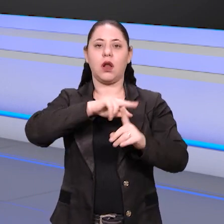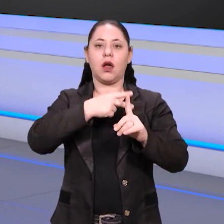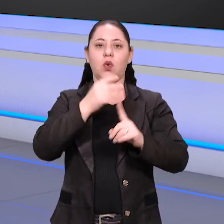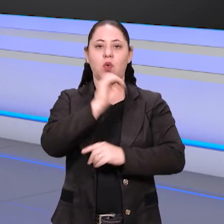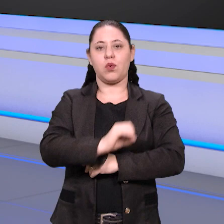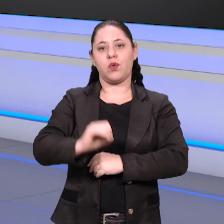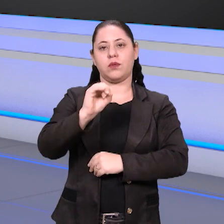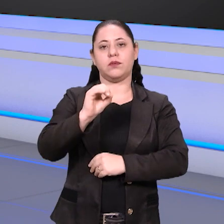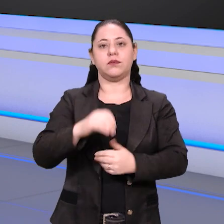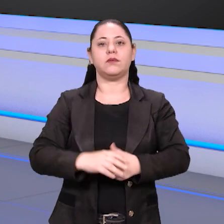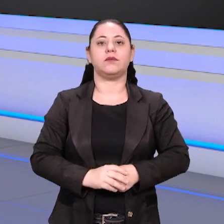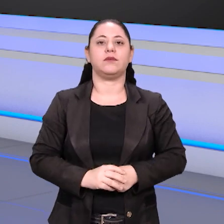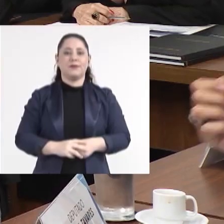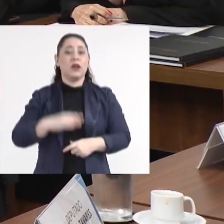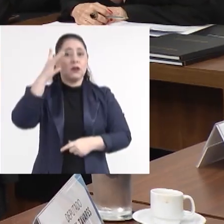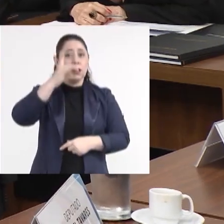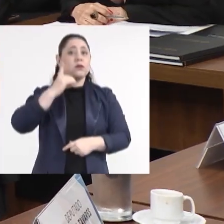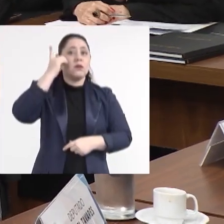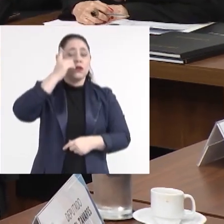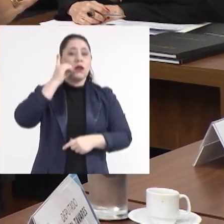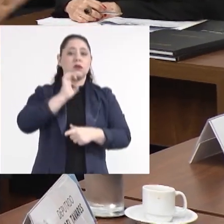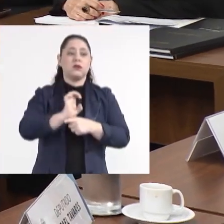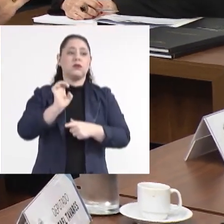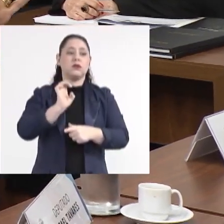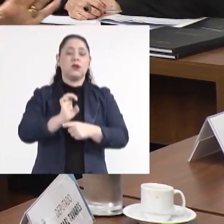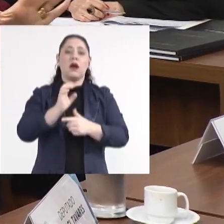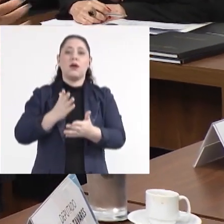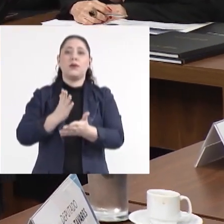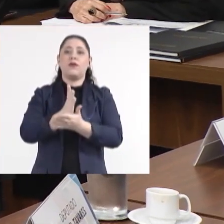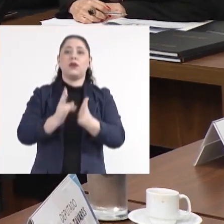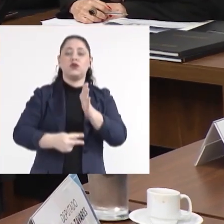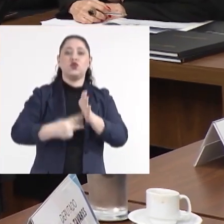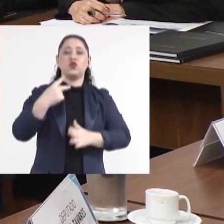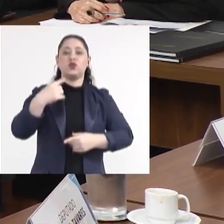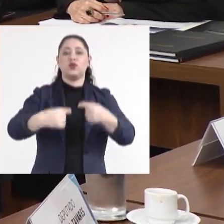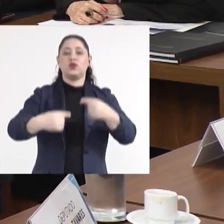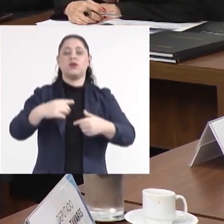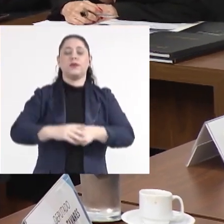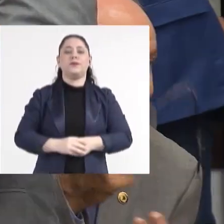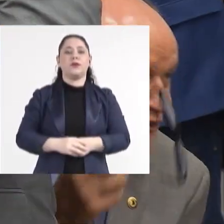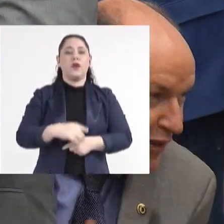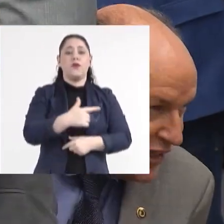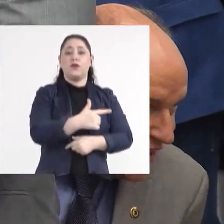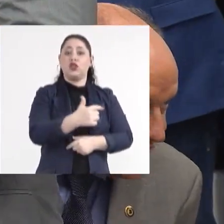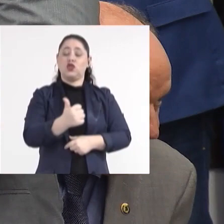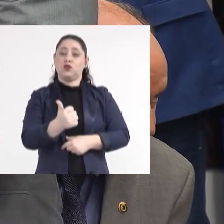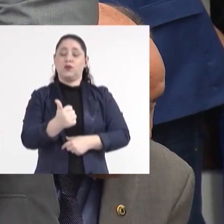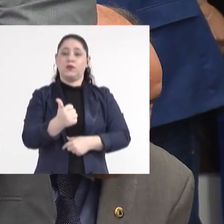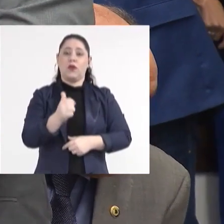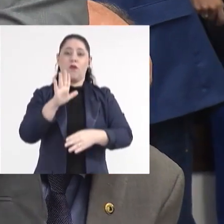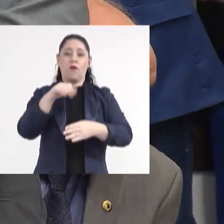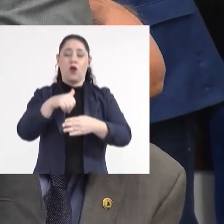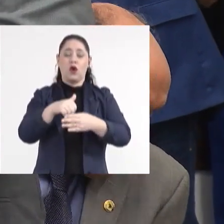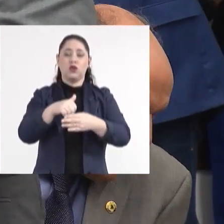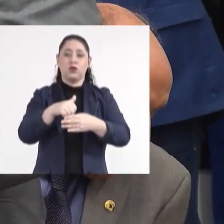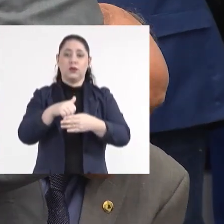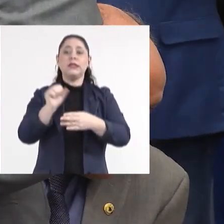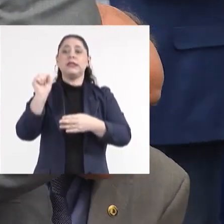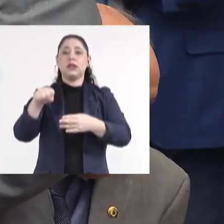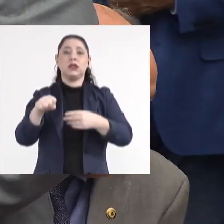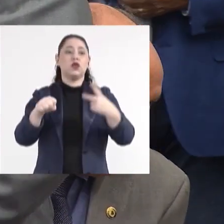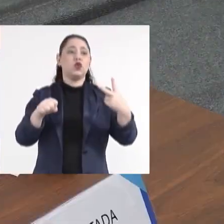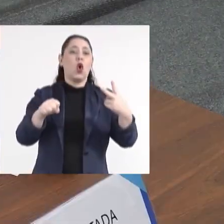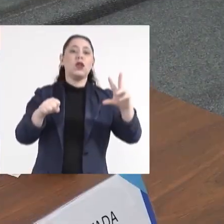data base em outubro. Os deputados estaduais aprovaram em segunda votação, com 21 votos favoráveis e